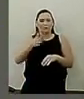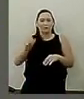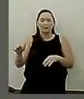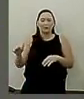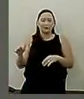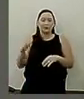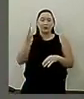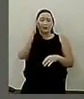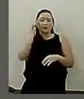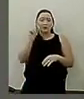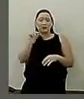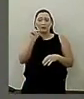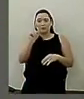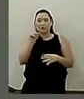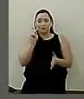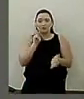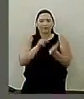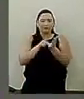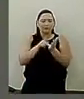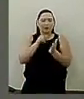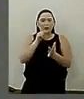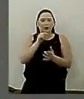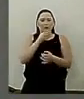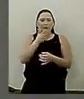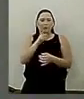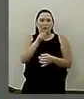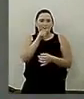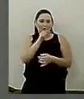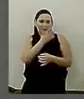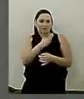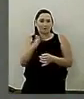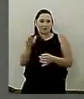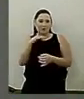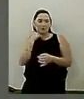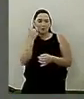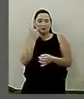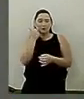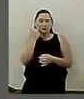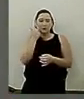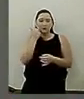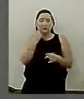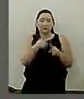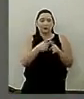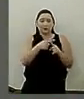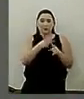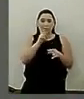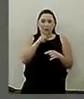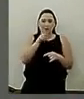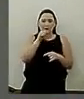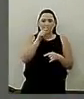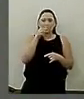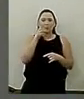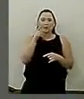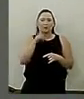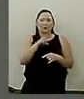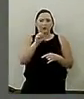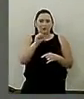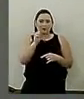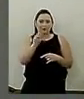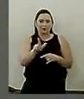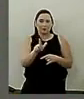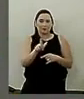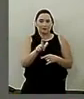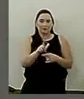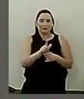qual que é a origem das águas do Mar Morto, e ali é um mar, exatamente porque a água é salgada, e é possível que haja uma